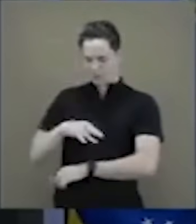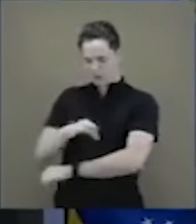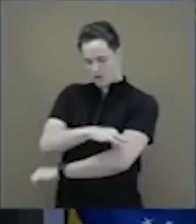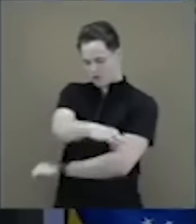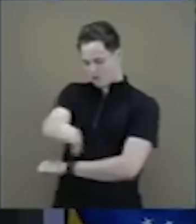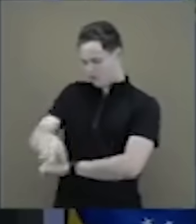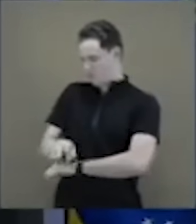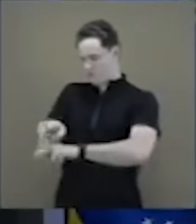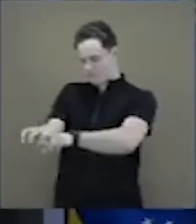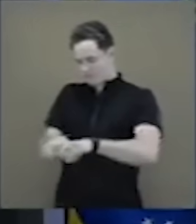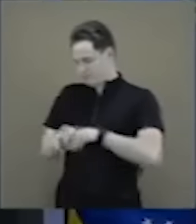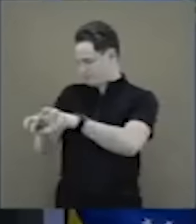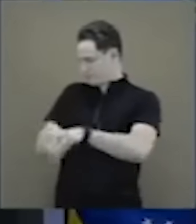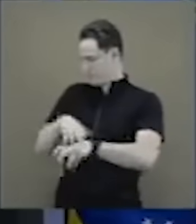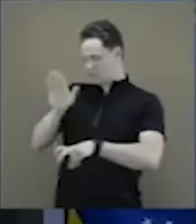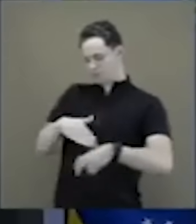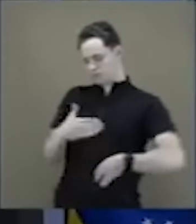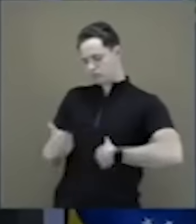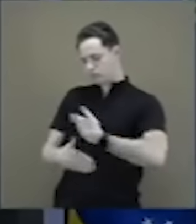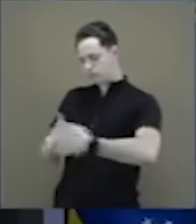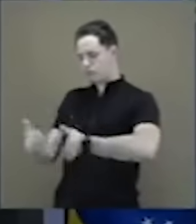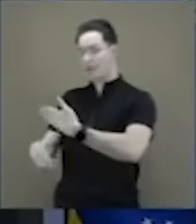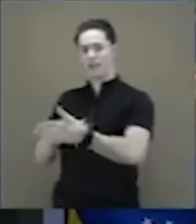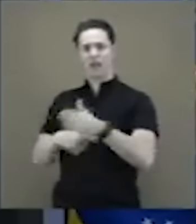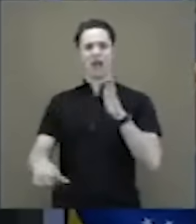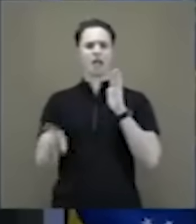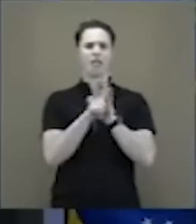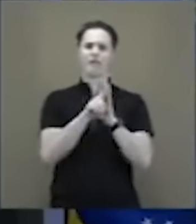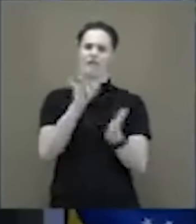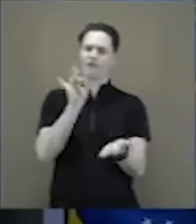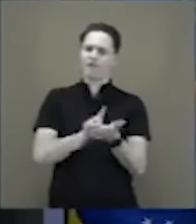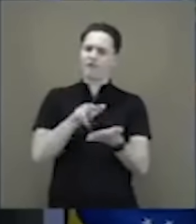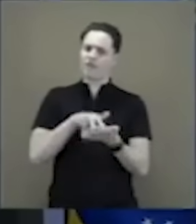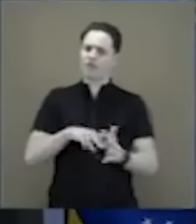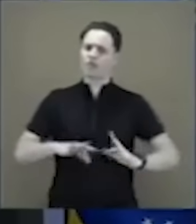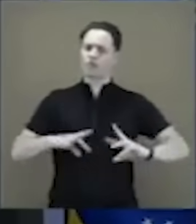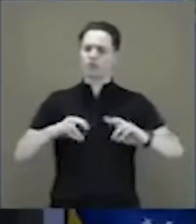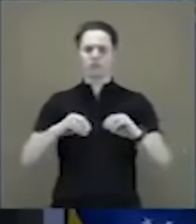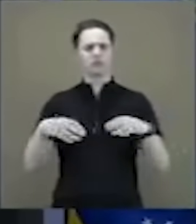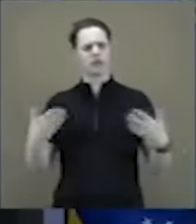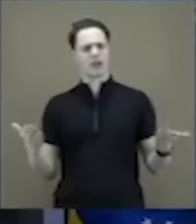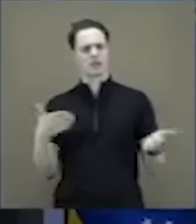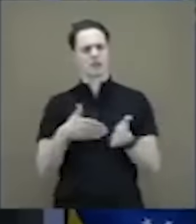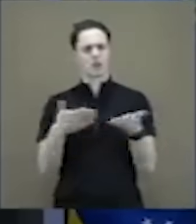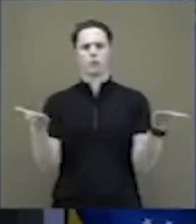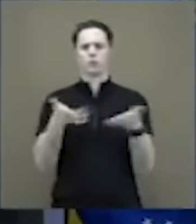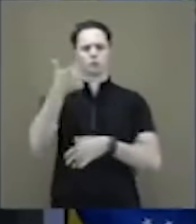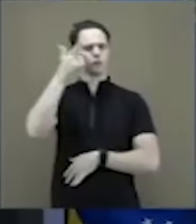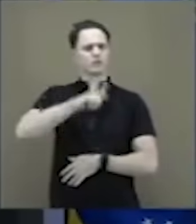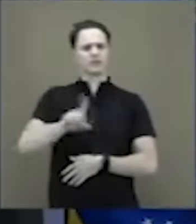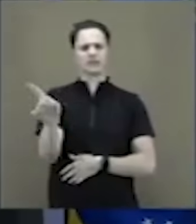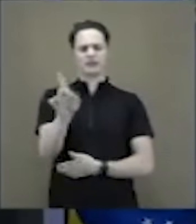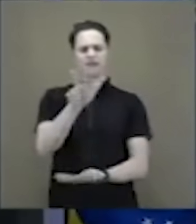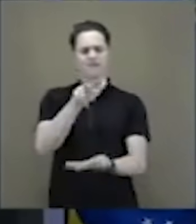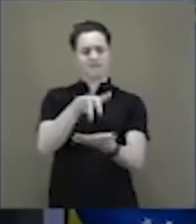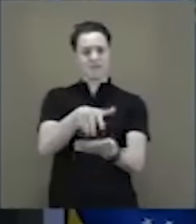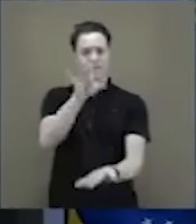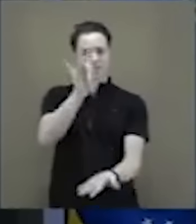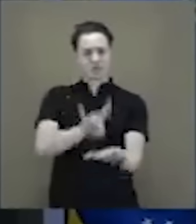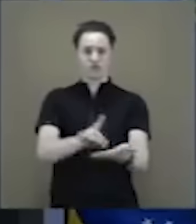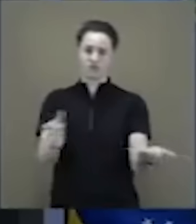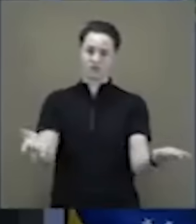por outro proprietário, está no terceiro, quarto, aí vem uma lei que consolida tudo, e que até hoje não conseguiram dar efetividade a essa